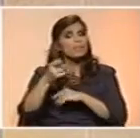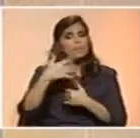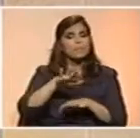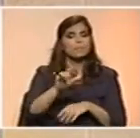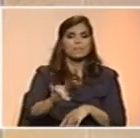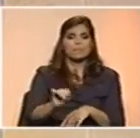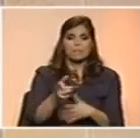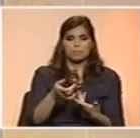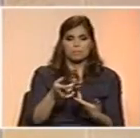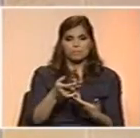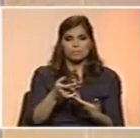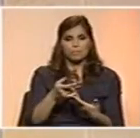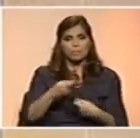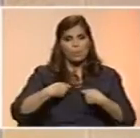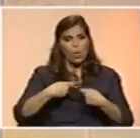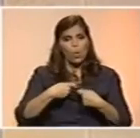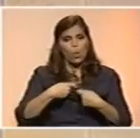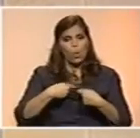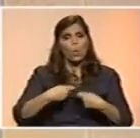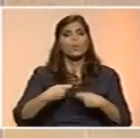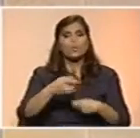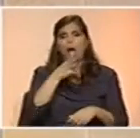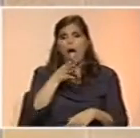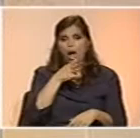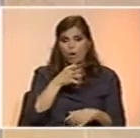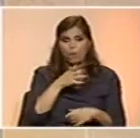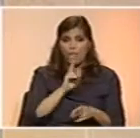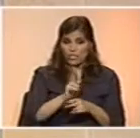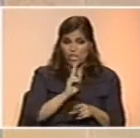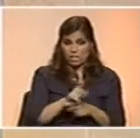termos do consumo de água, a dieta vegetariana...